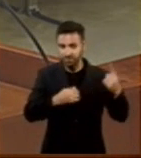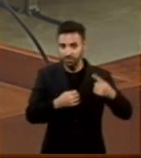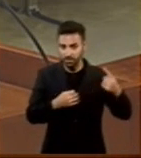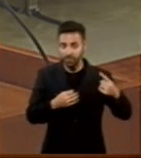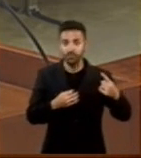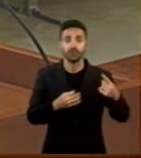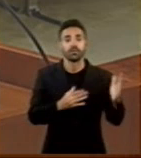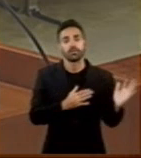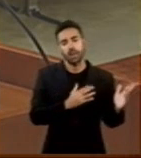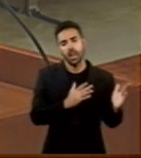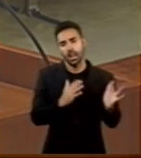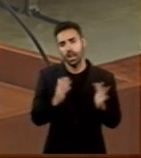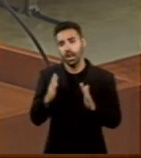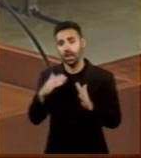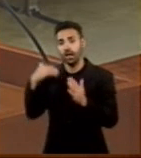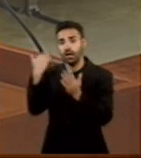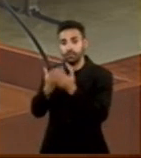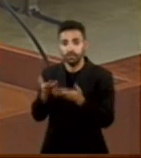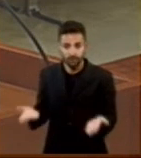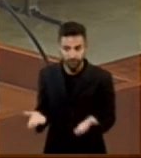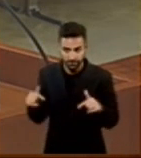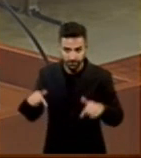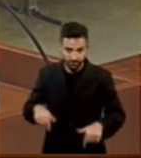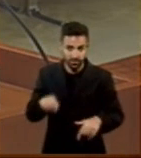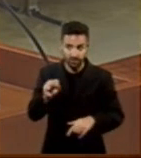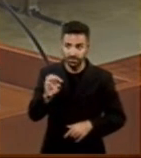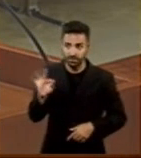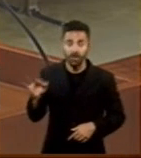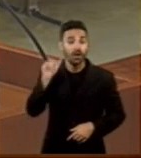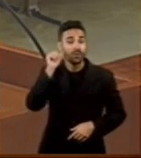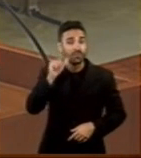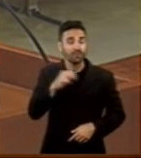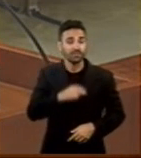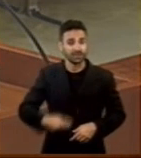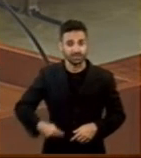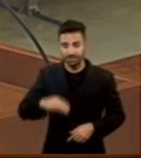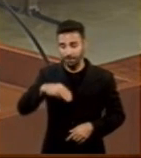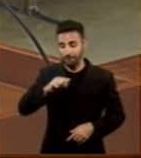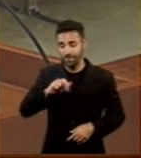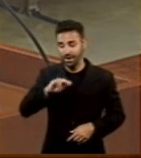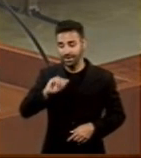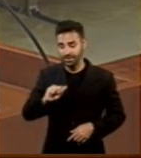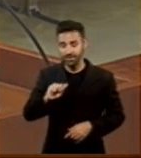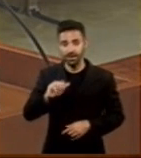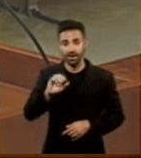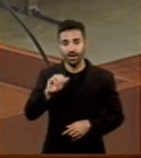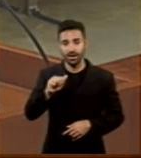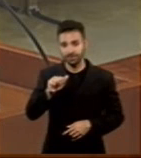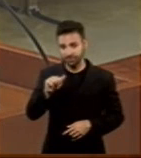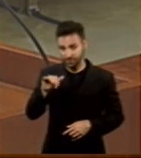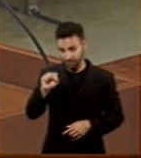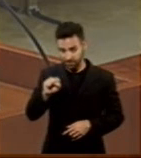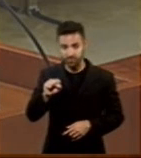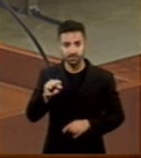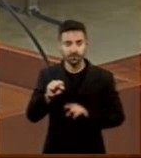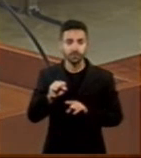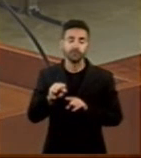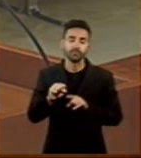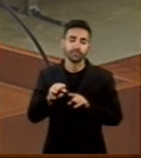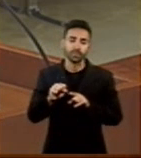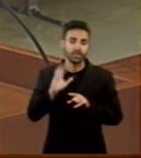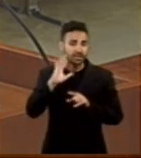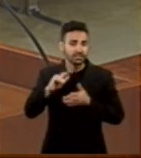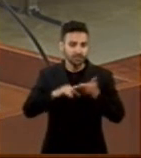esse recurso, onde a excelentíssima ministra Maria de Assis Kalsen, nessa decisão desse RE,